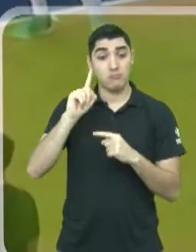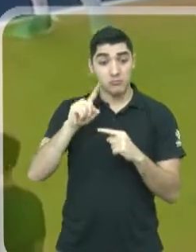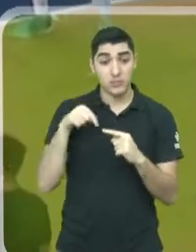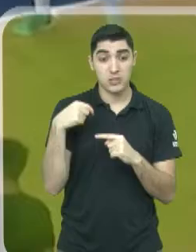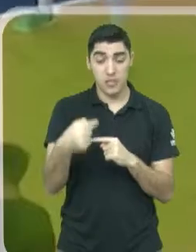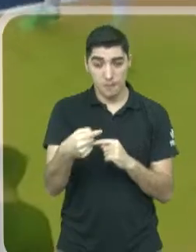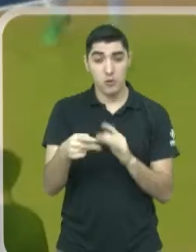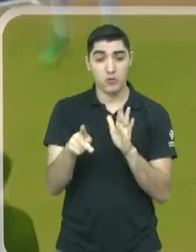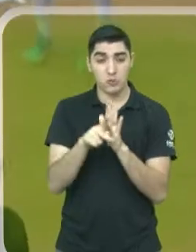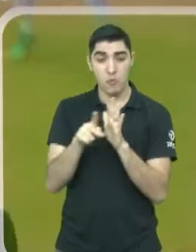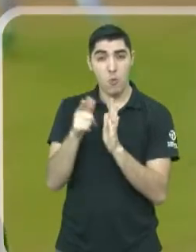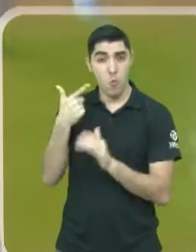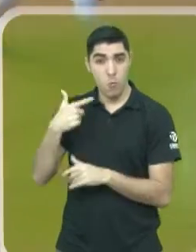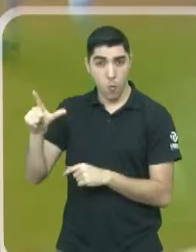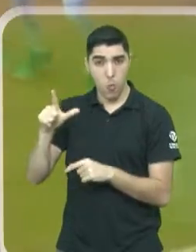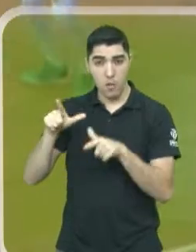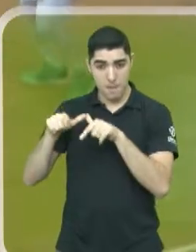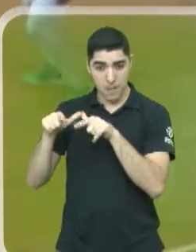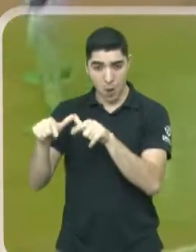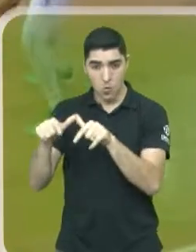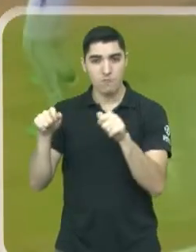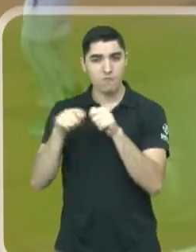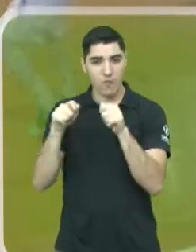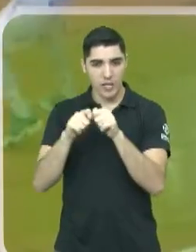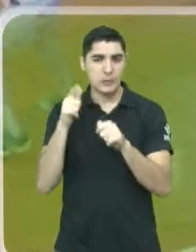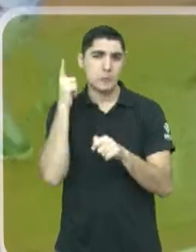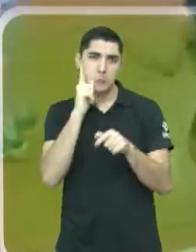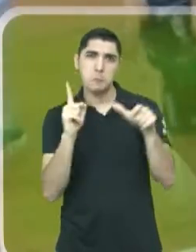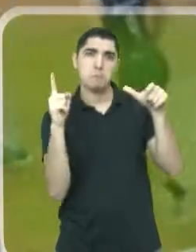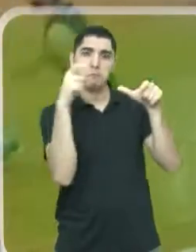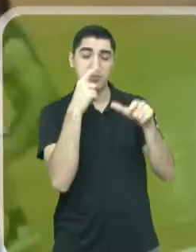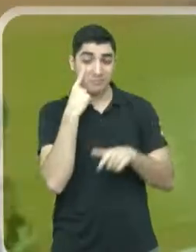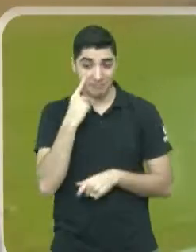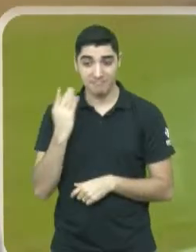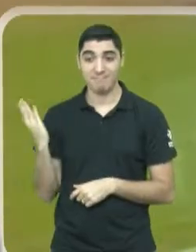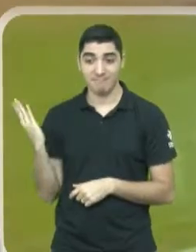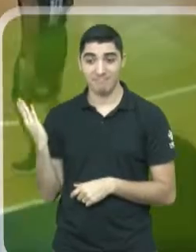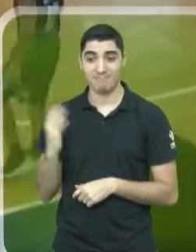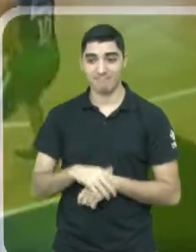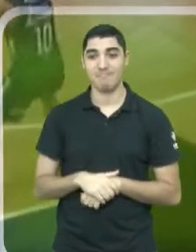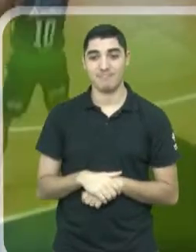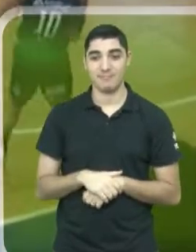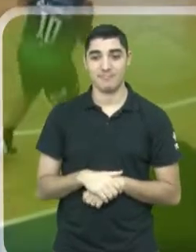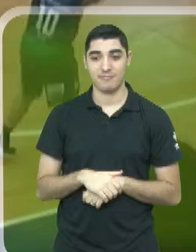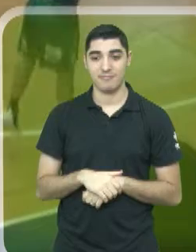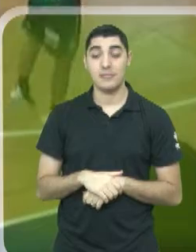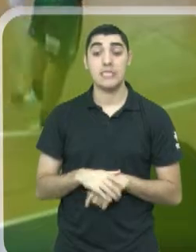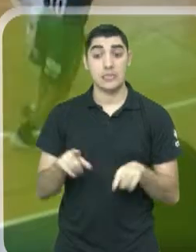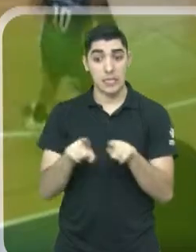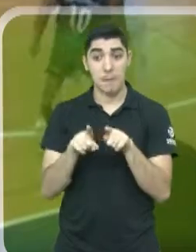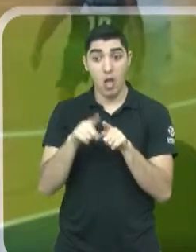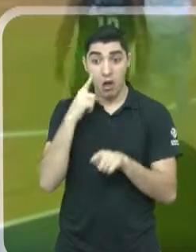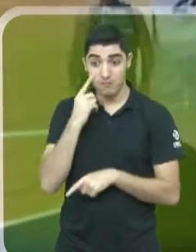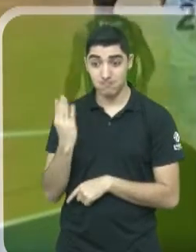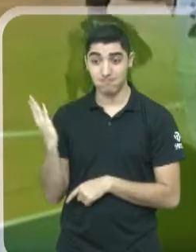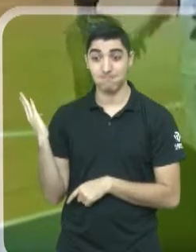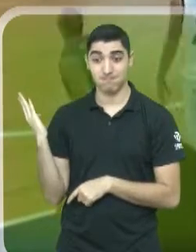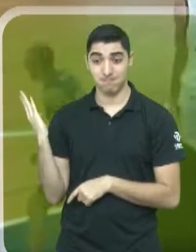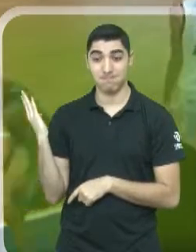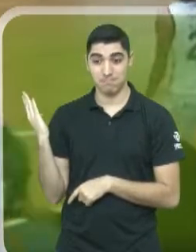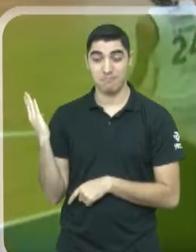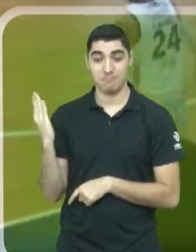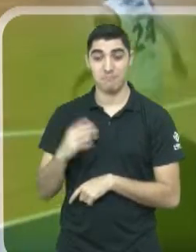sequência, Jonathan deu a resposta nessa bela infiltração para empatar a partida. E essa foi a tônica do primeiro